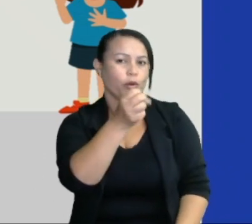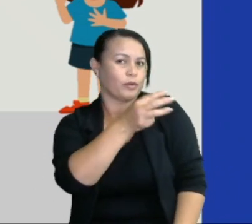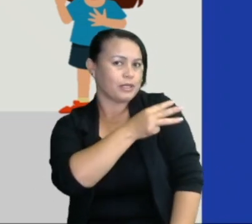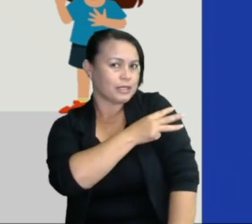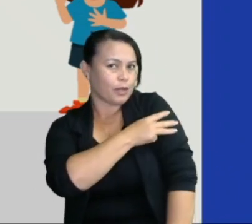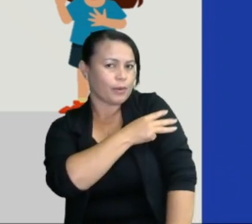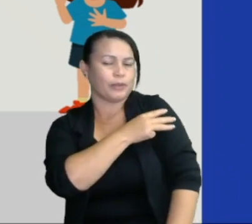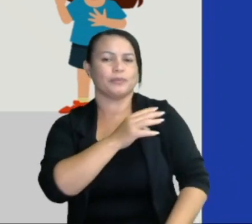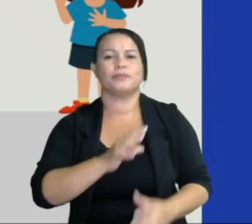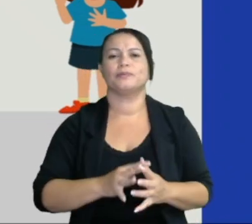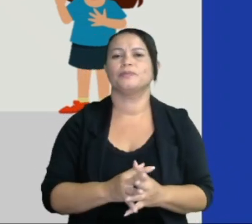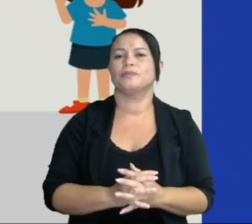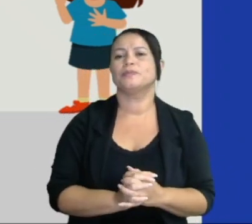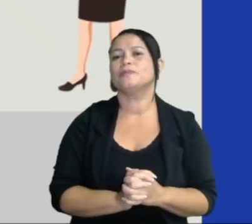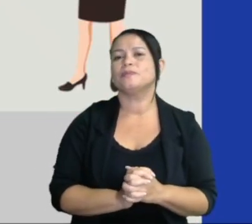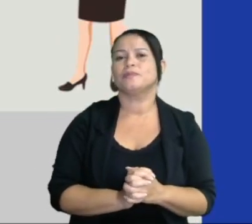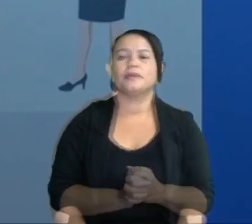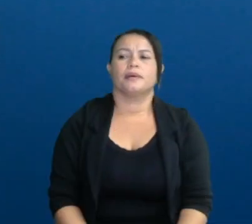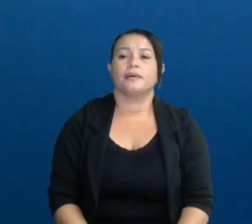ano.